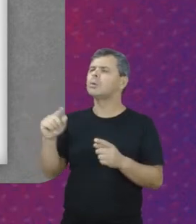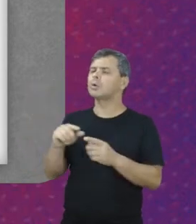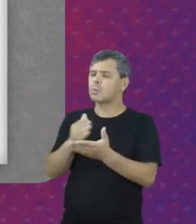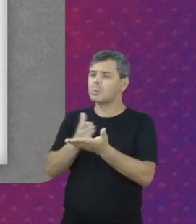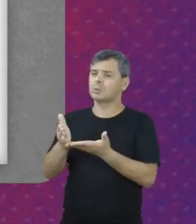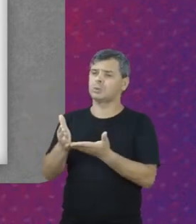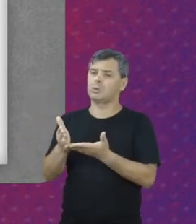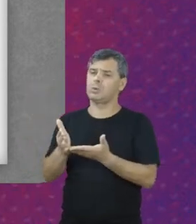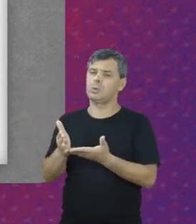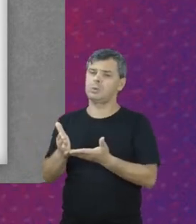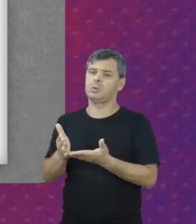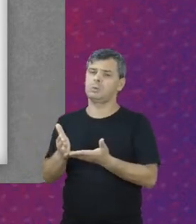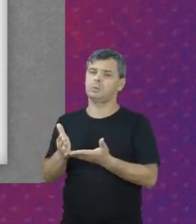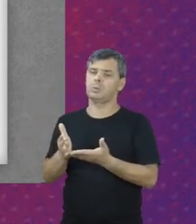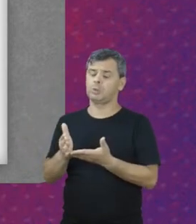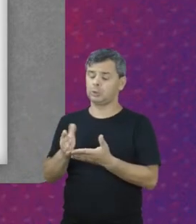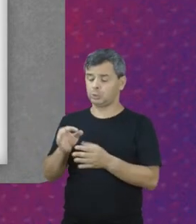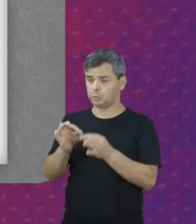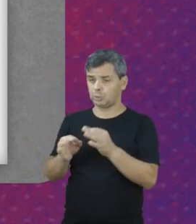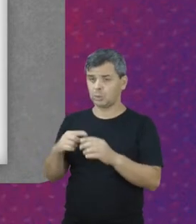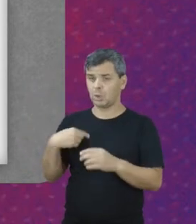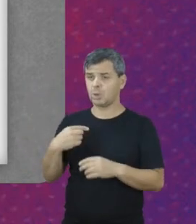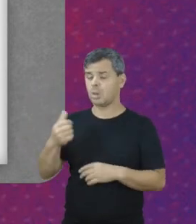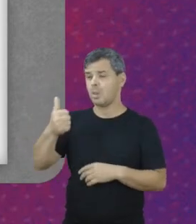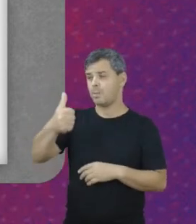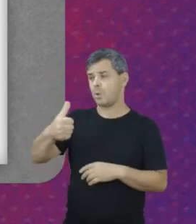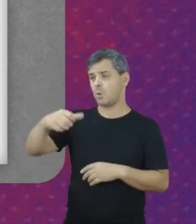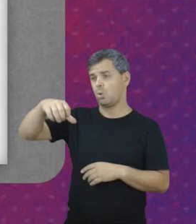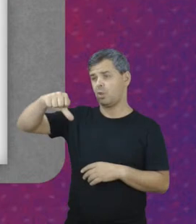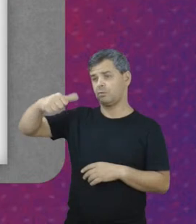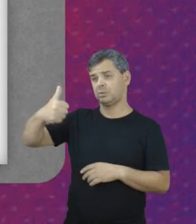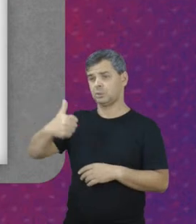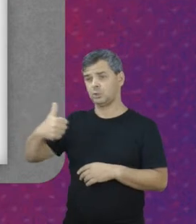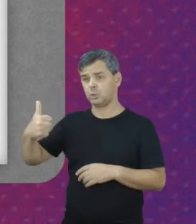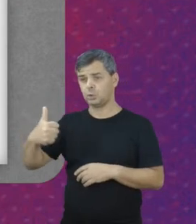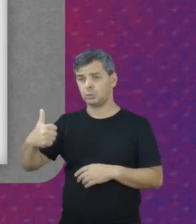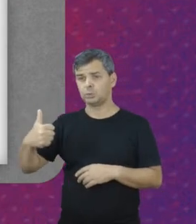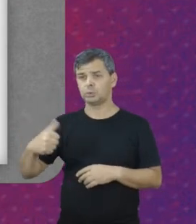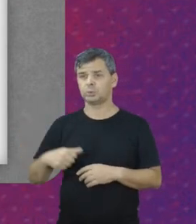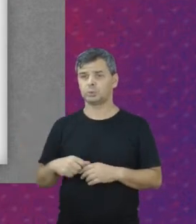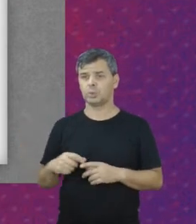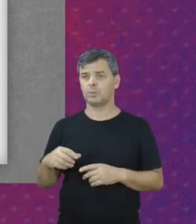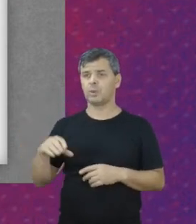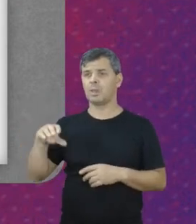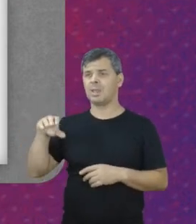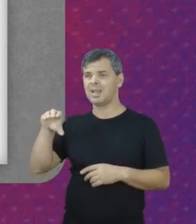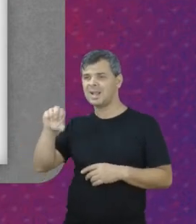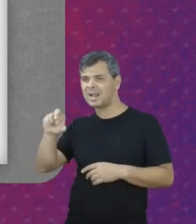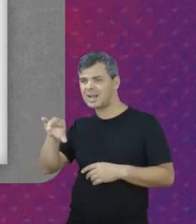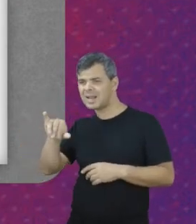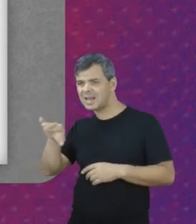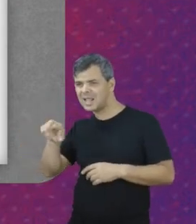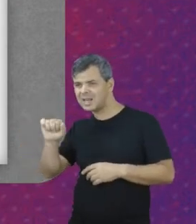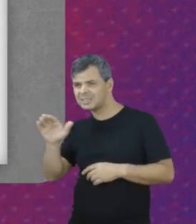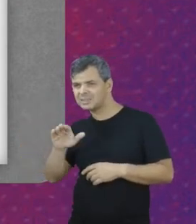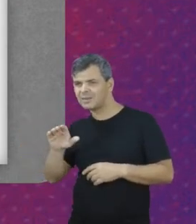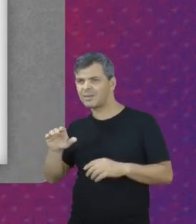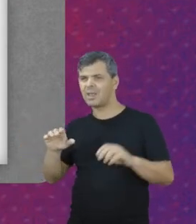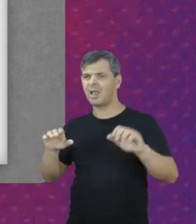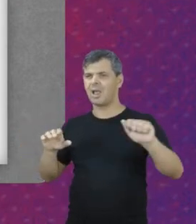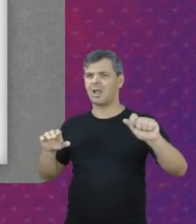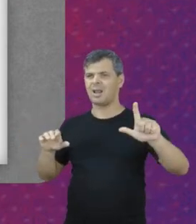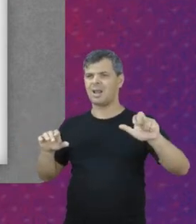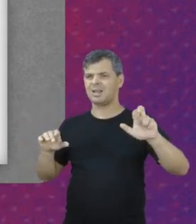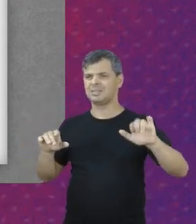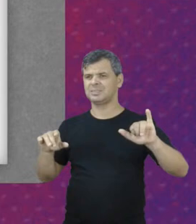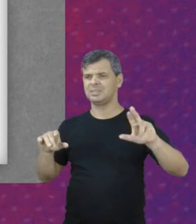tudo começou justamente em 1911, né, com Clara Zetkin, Alexandra